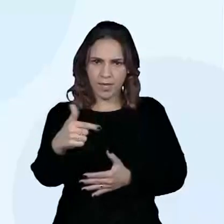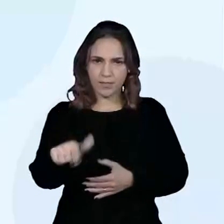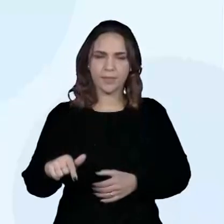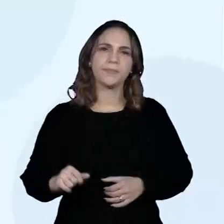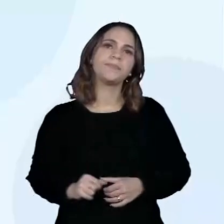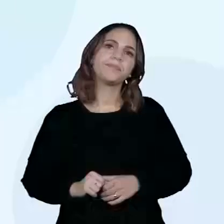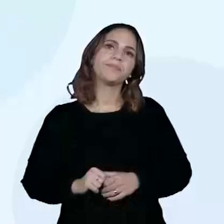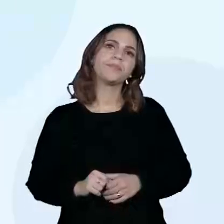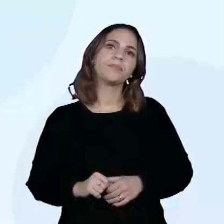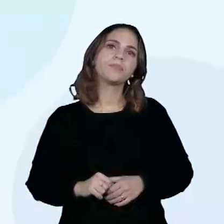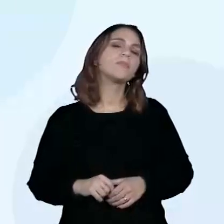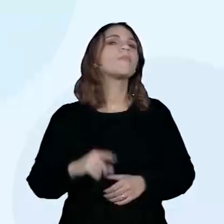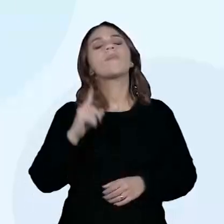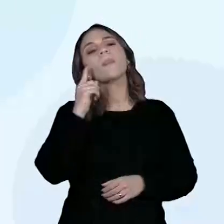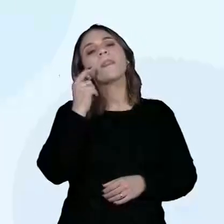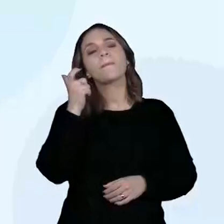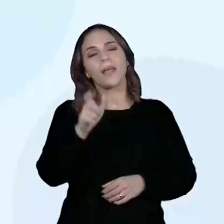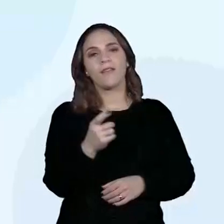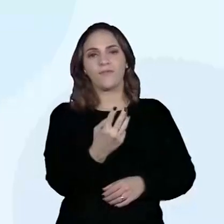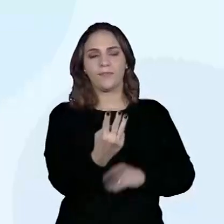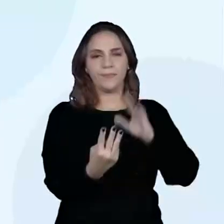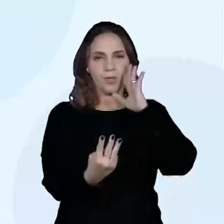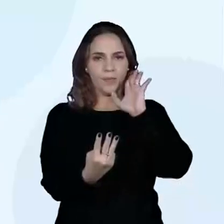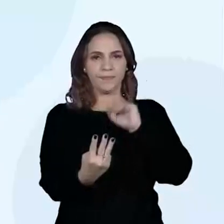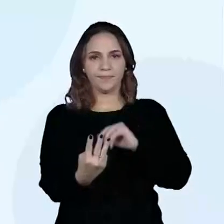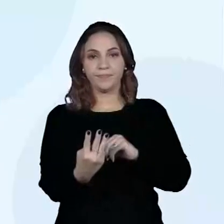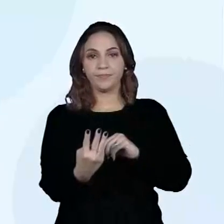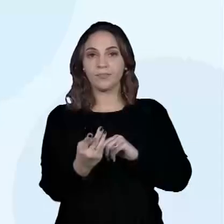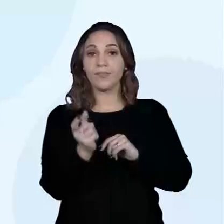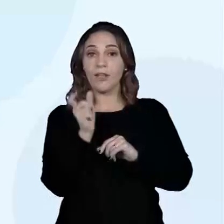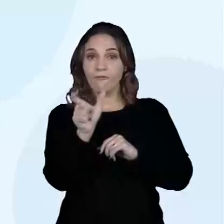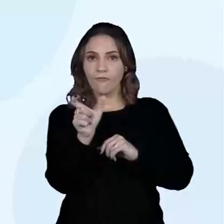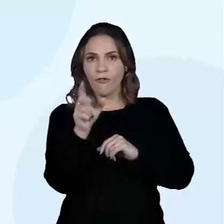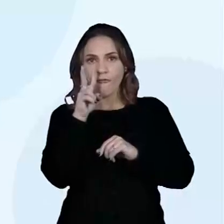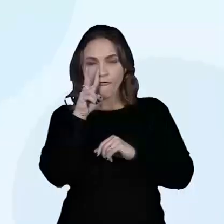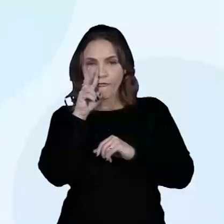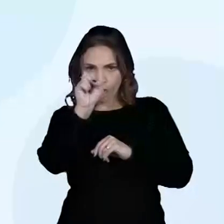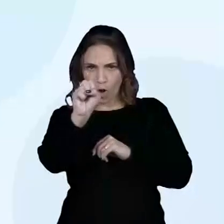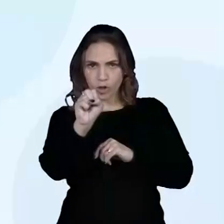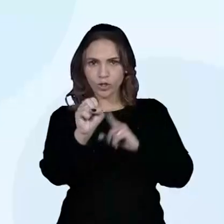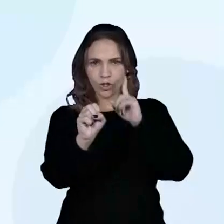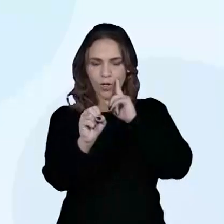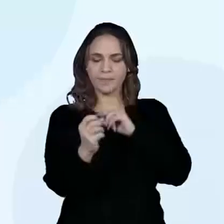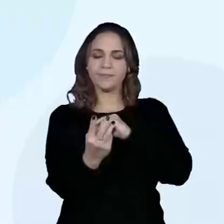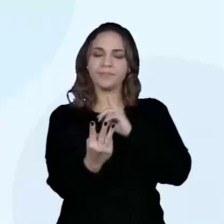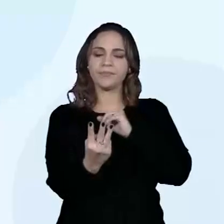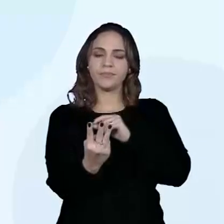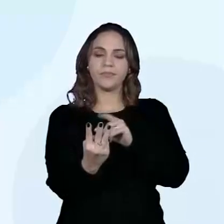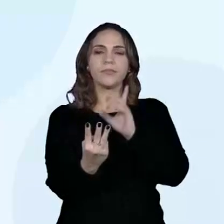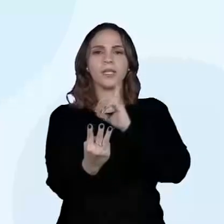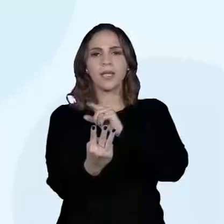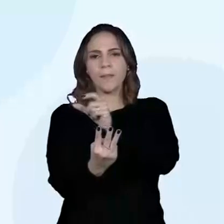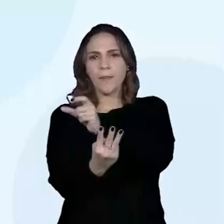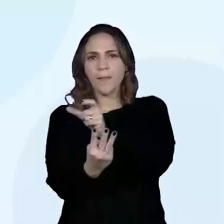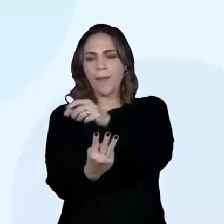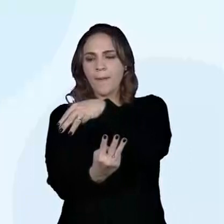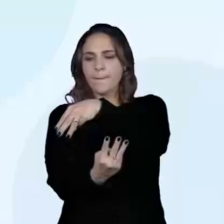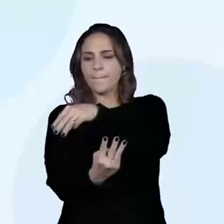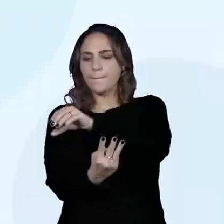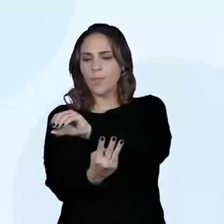tenho, primeira sílaba é a última, né, no caso. Última sílaba, penúltima sílaba,